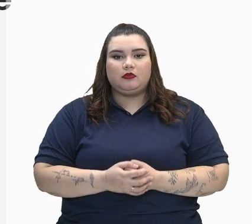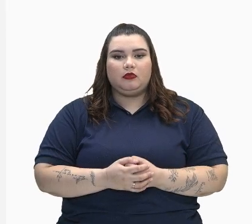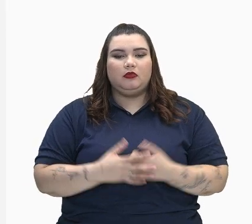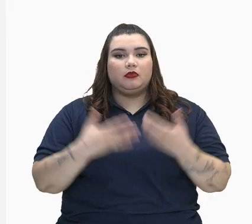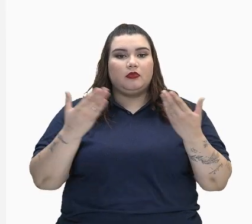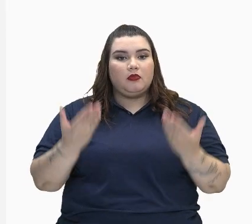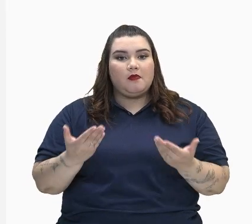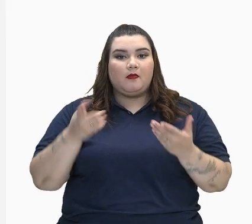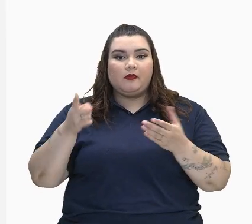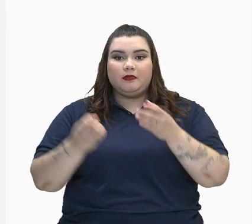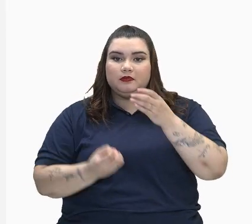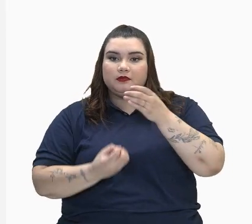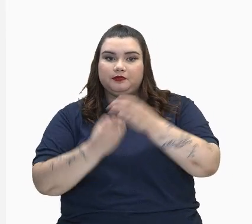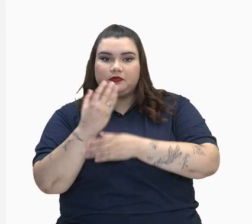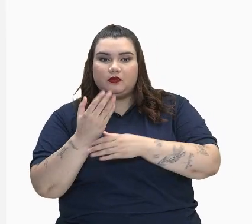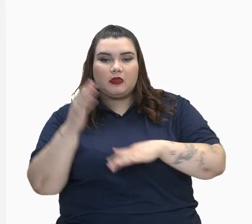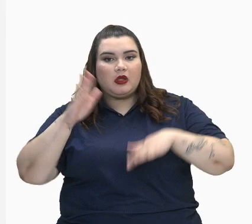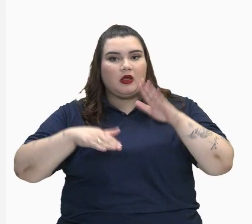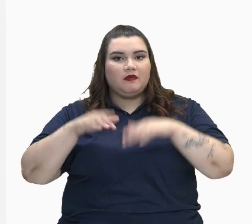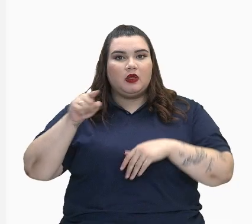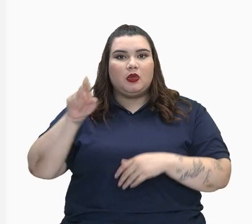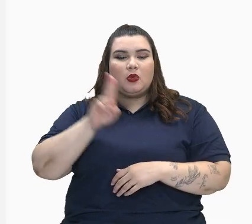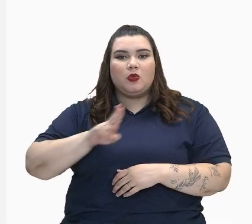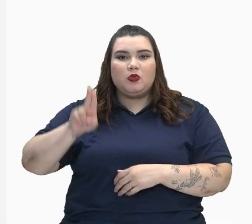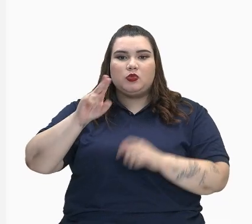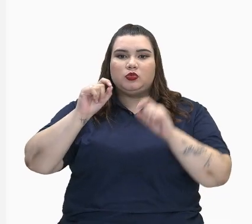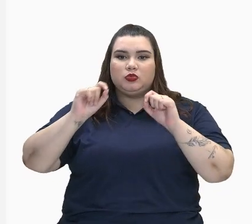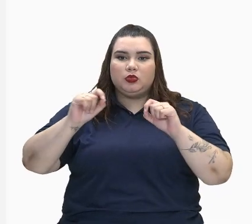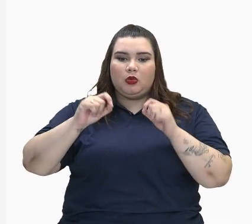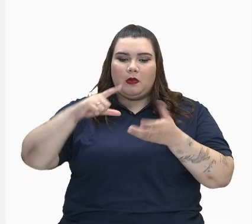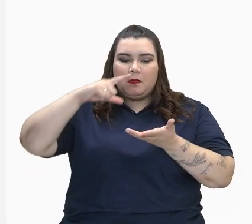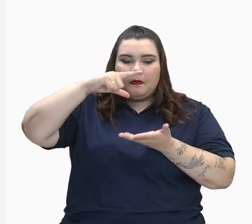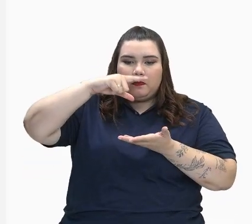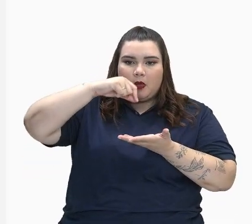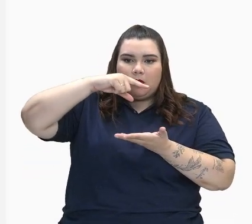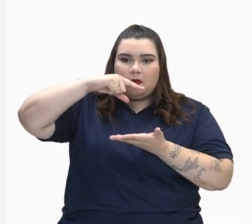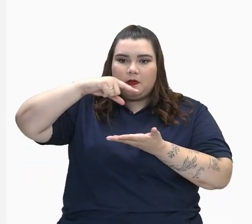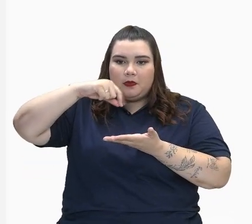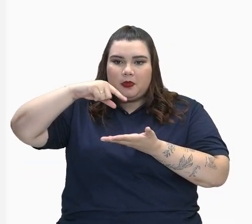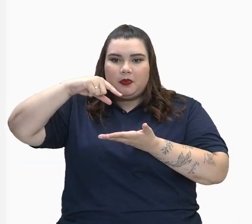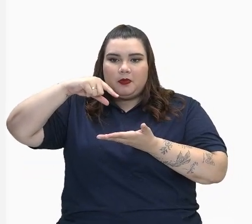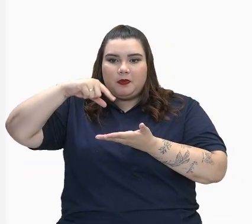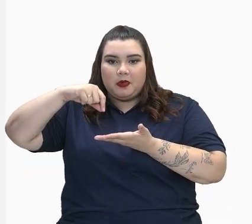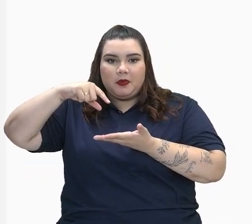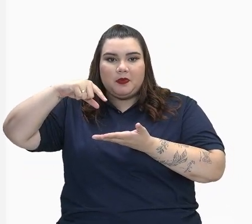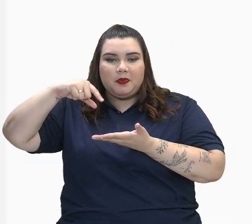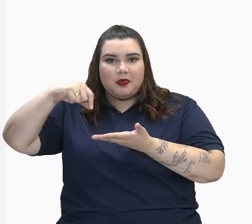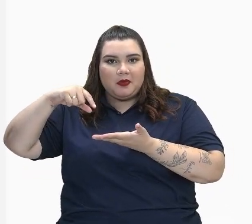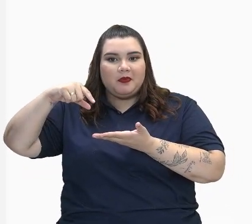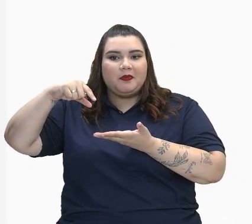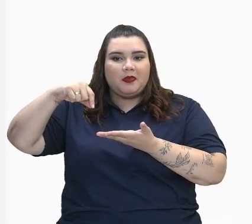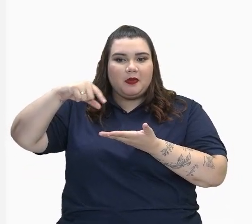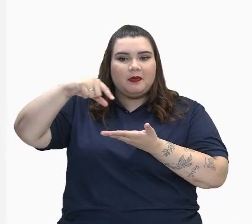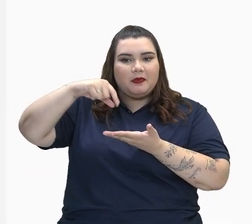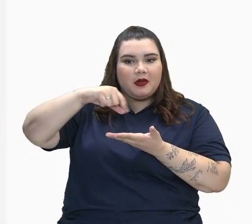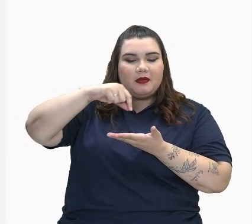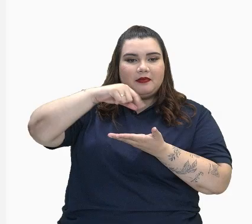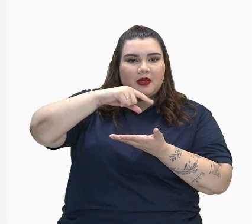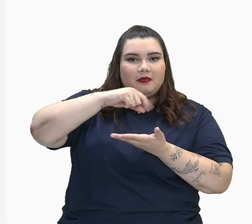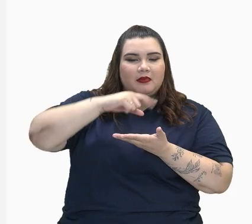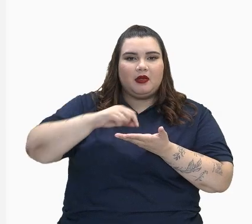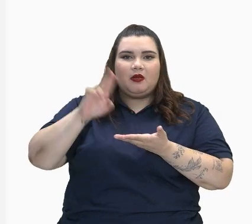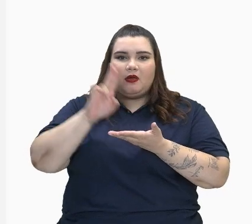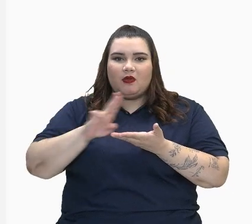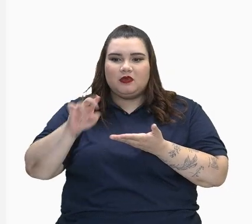aí, para produzir as obras, muitas vezes, ele utiliza um conta-gotas para produzir justamente com ketchup,